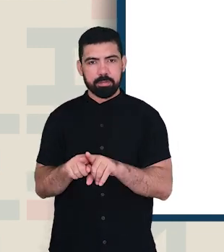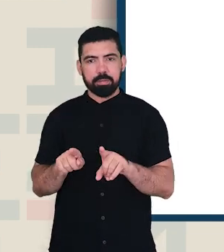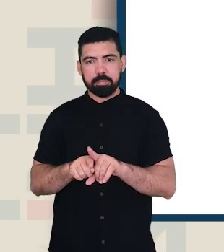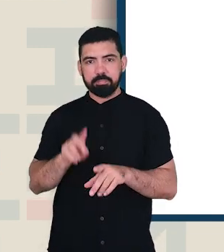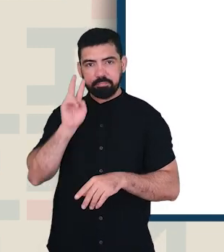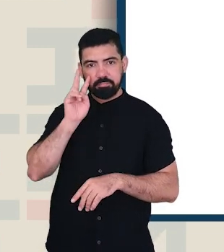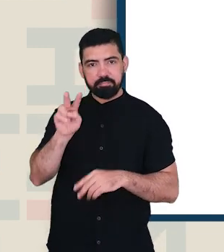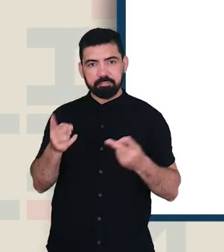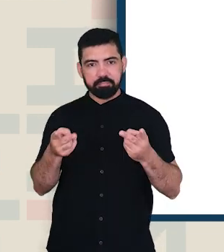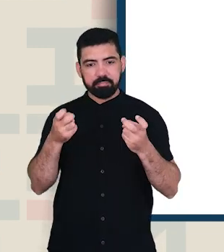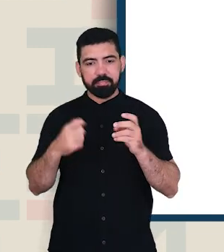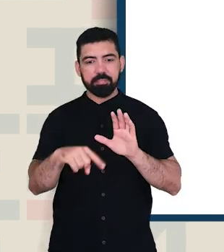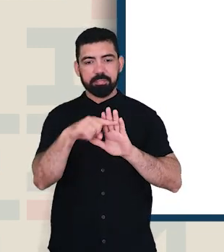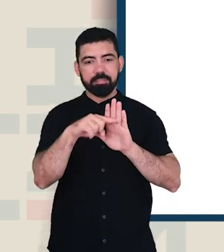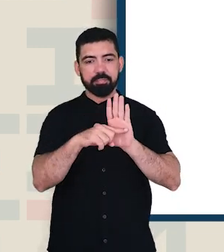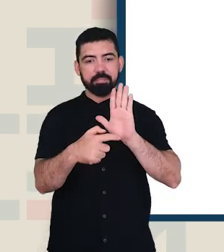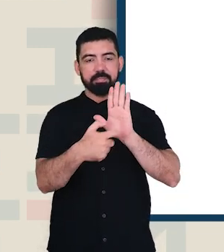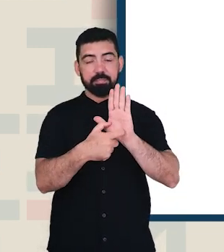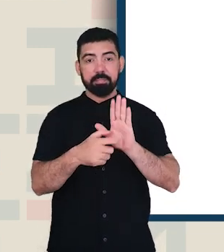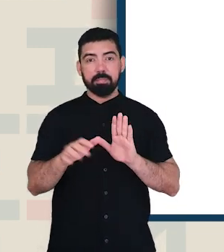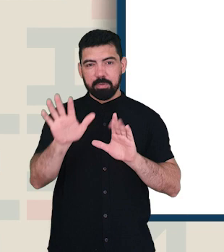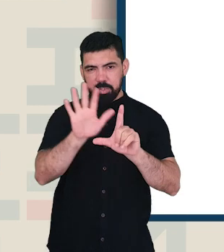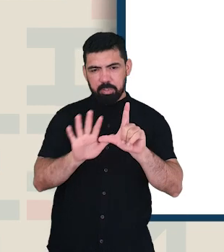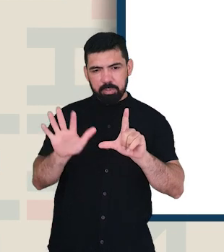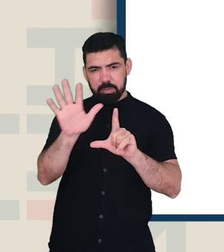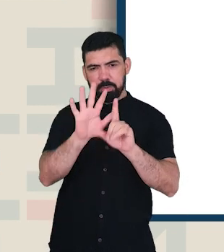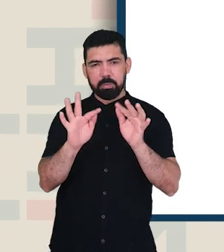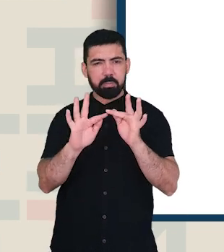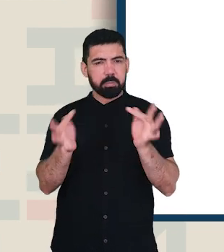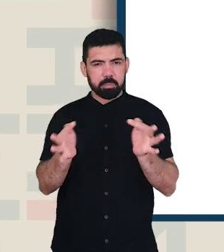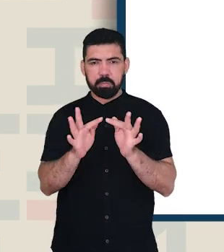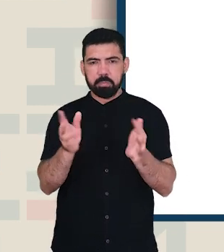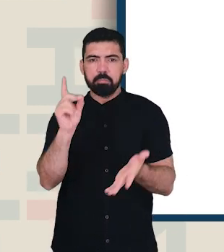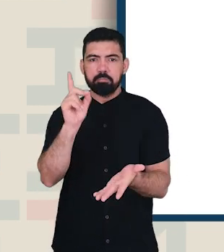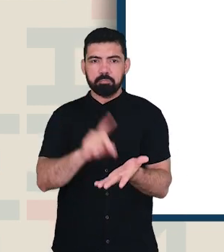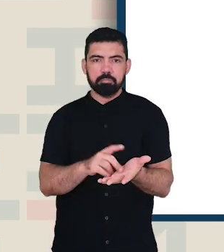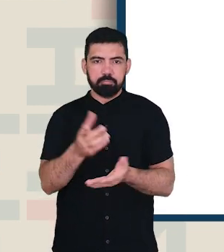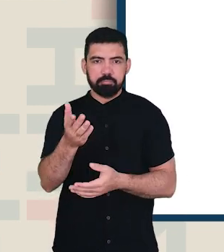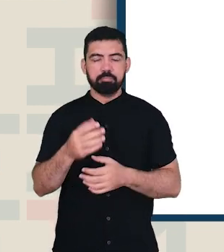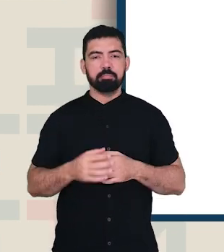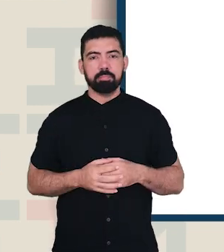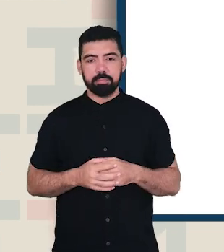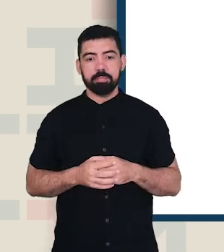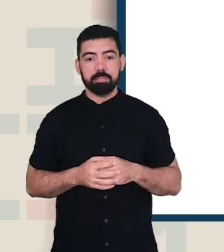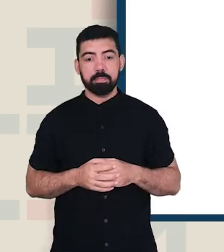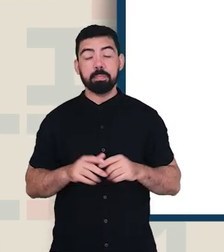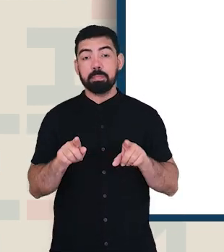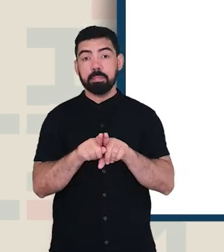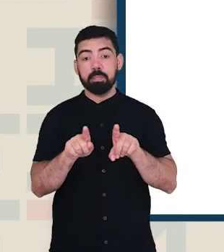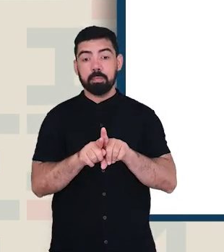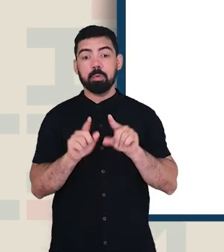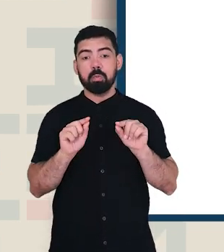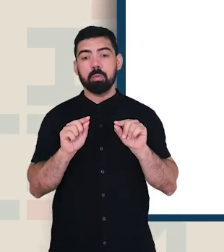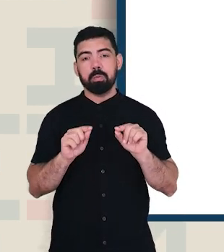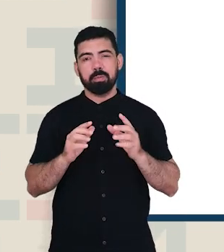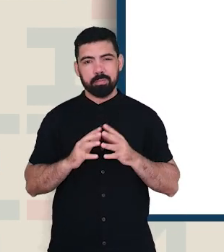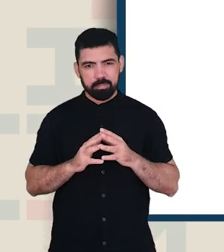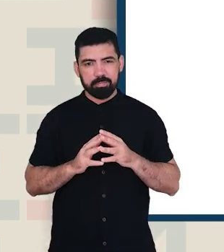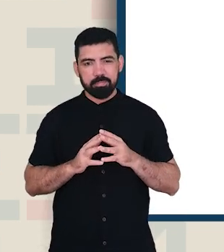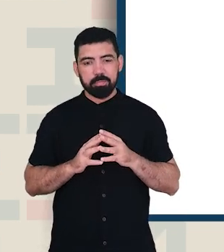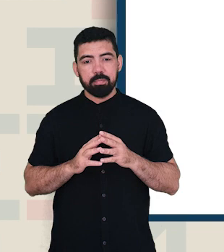então a parte gráfica é bem simplória mesmo. É também um pouco